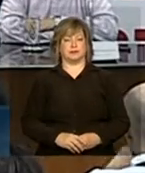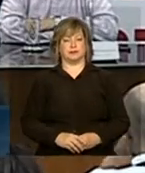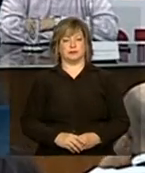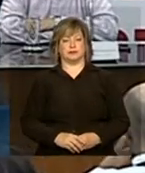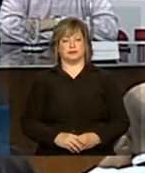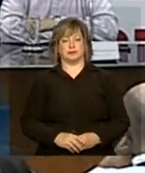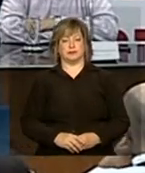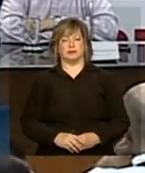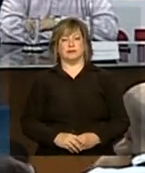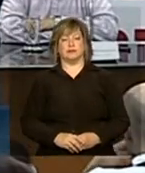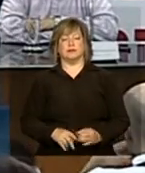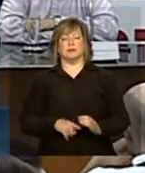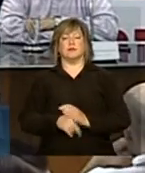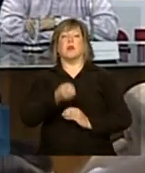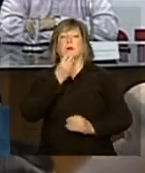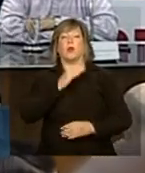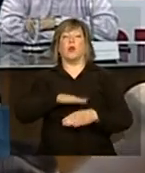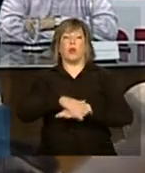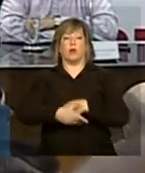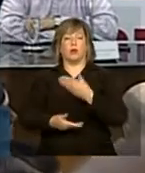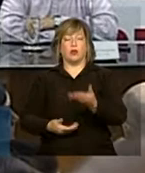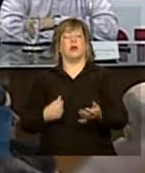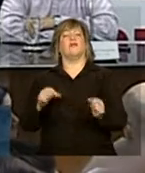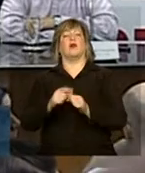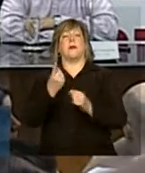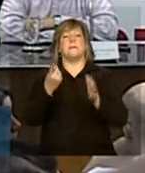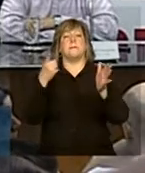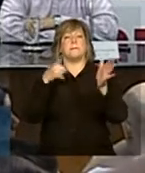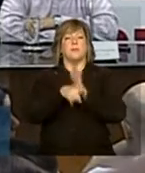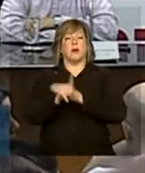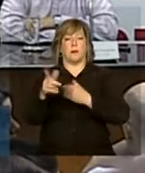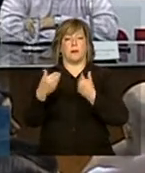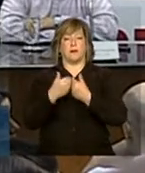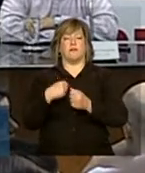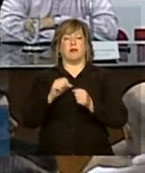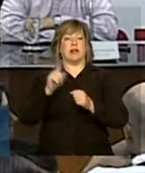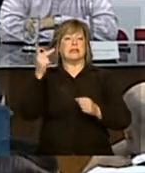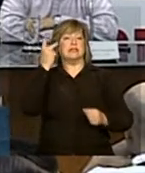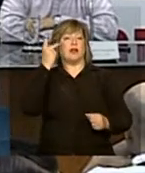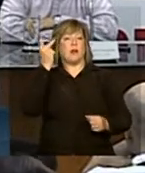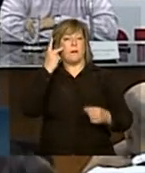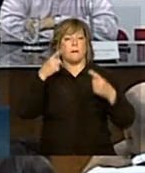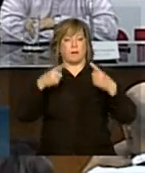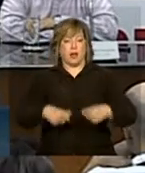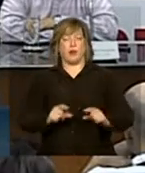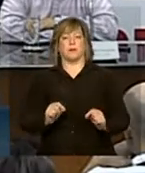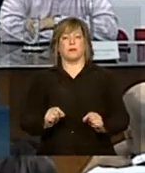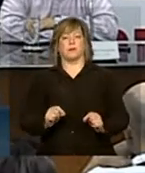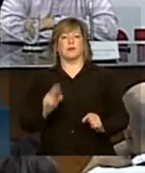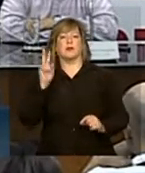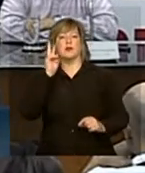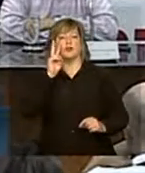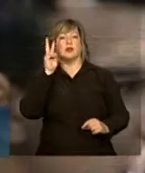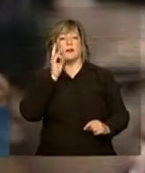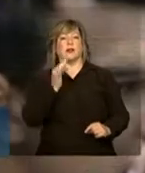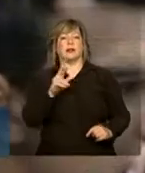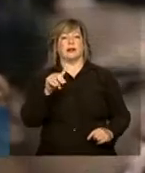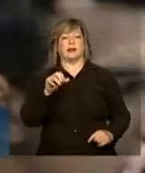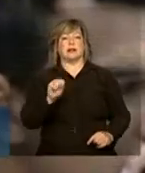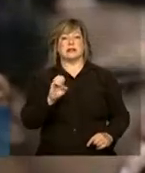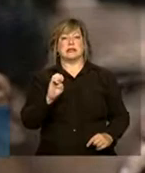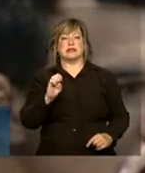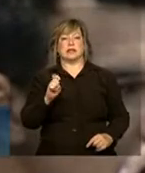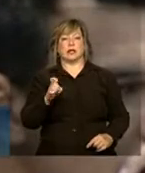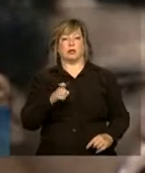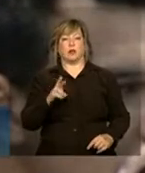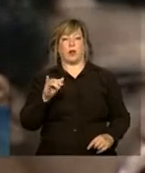Ministro, tudo bem? Boa noite. Fazendo uma pergunta aqui, que pediram para eu fazer lá em São Paulo, pessoal. É sobre os transexuais. O pessoal chegou com